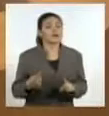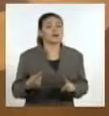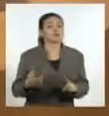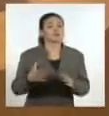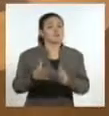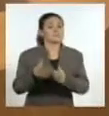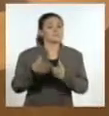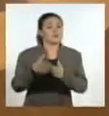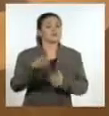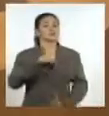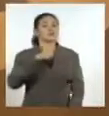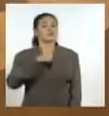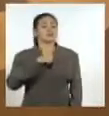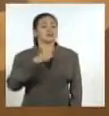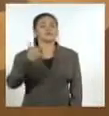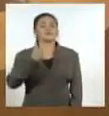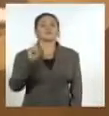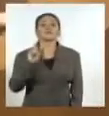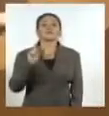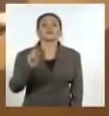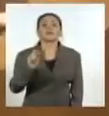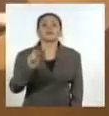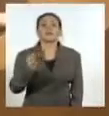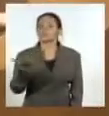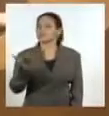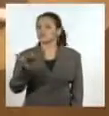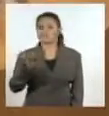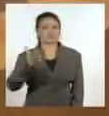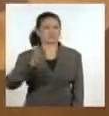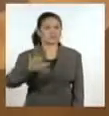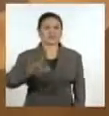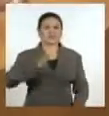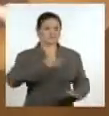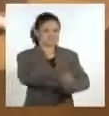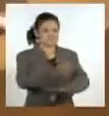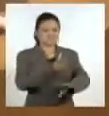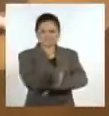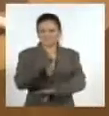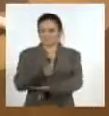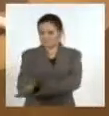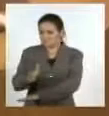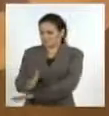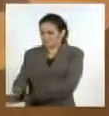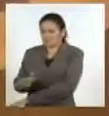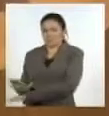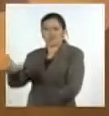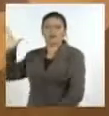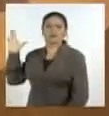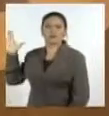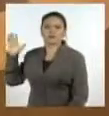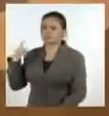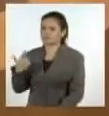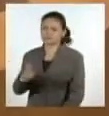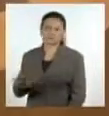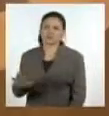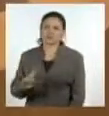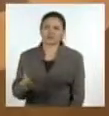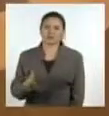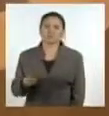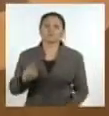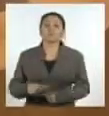não iria andar pelo Maranhão fazendo campanha, porque não tinha mais saúde para tanto. Depois, deputado Fernando, ele não